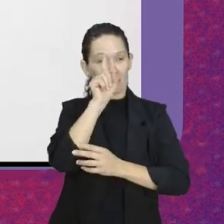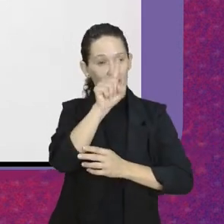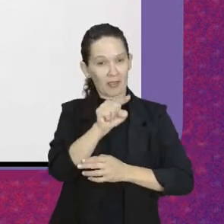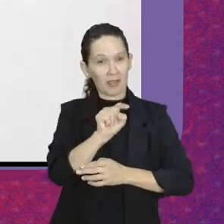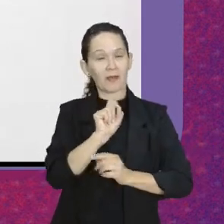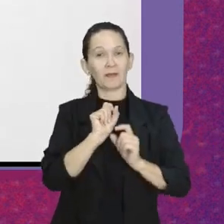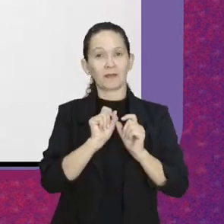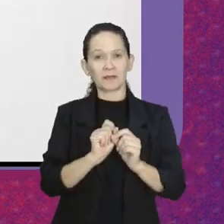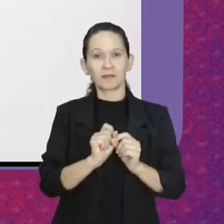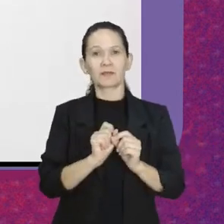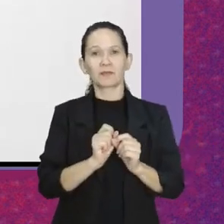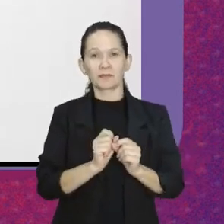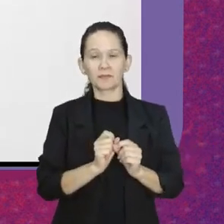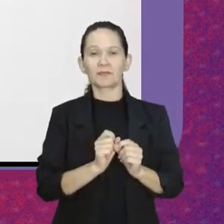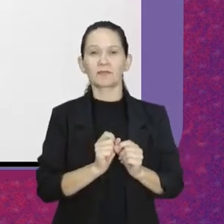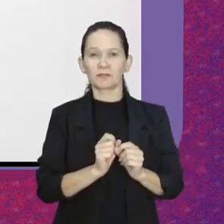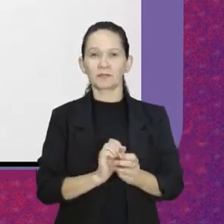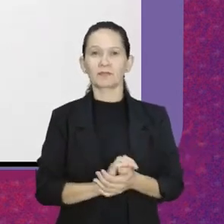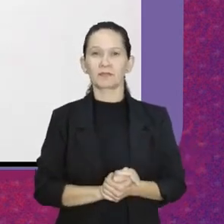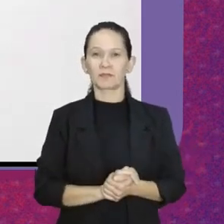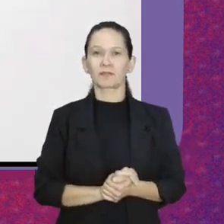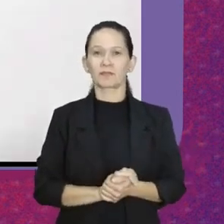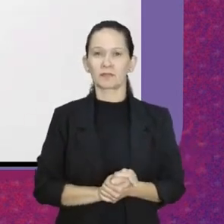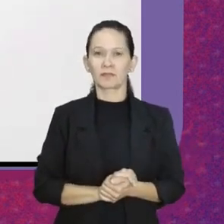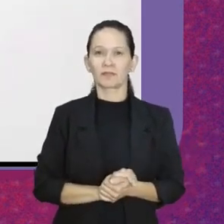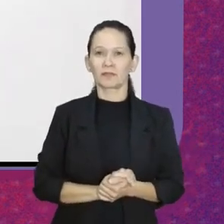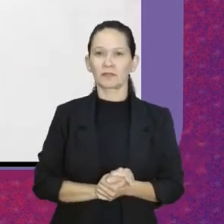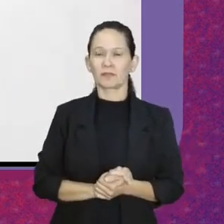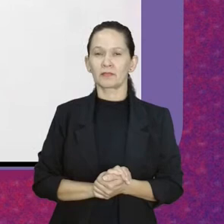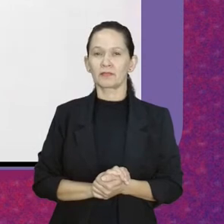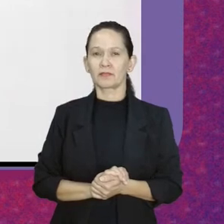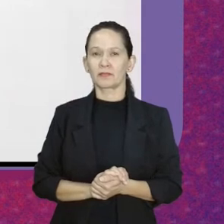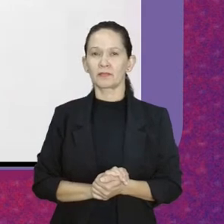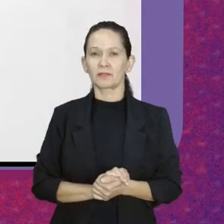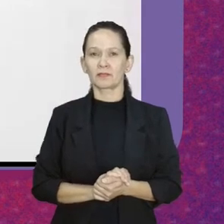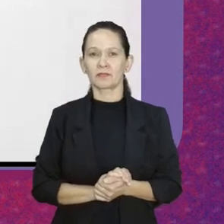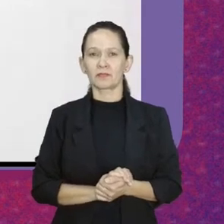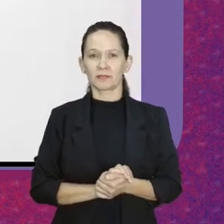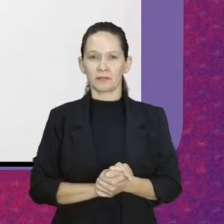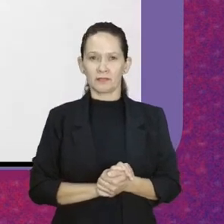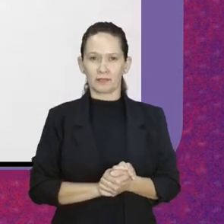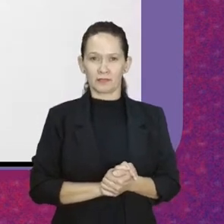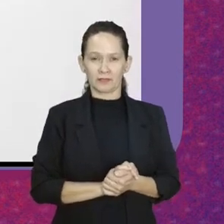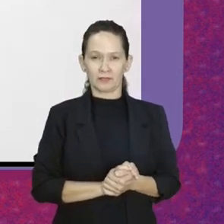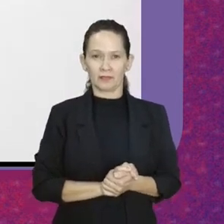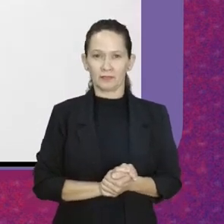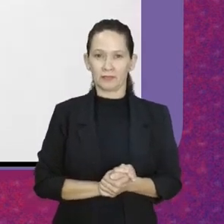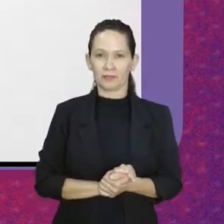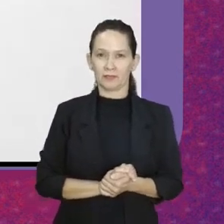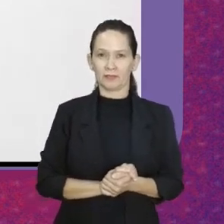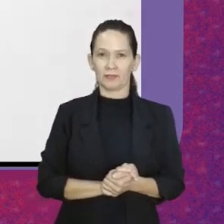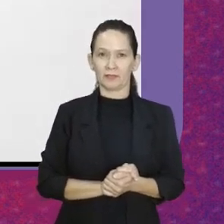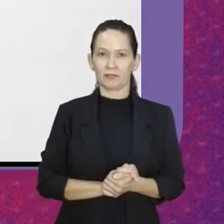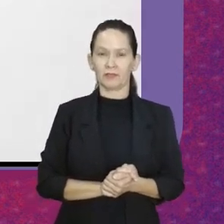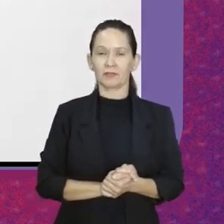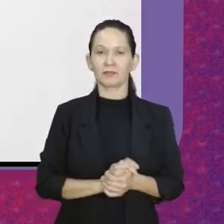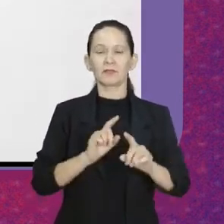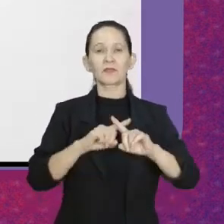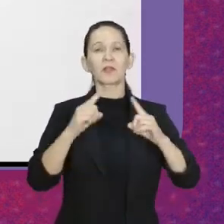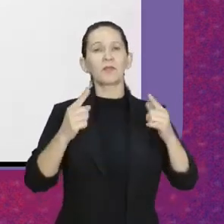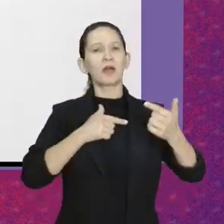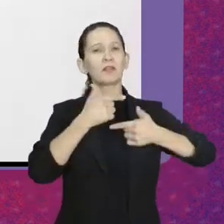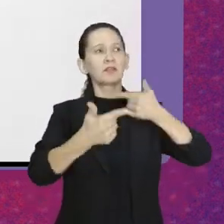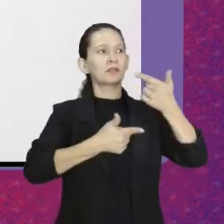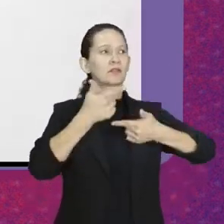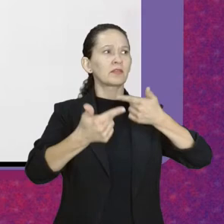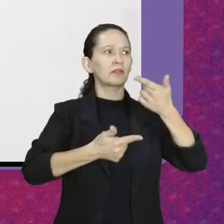foi fruto de um esforço de aprendizado que ela vai aprendendo desde pequenininha a fazer. Só que ele não é um